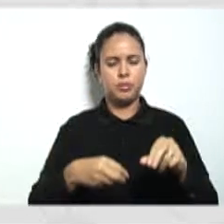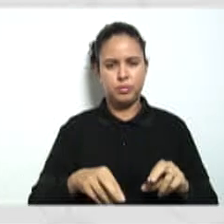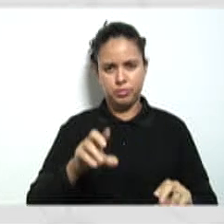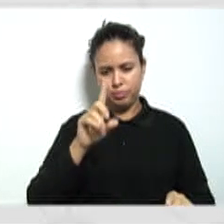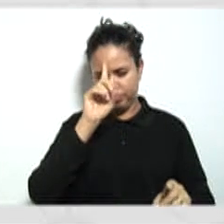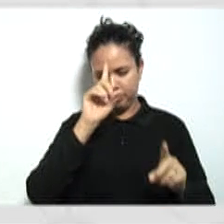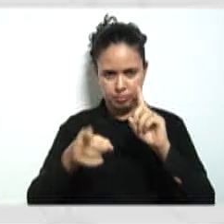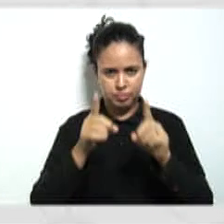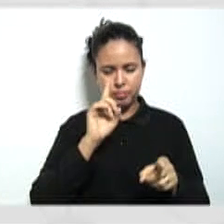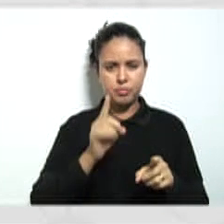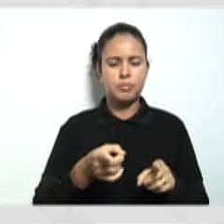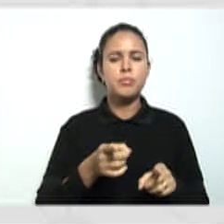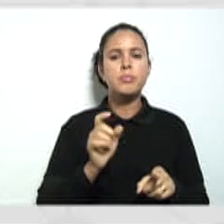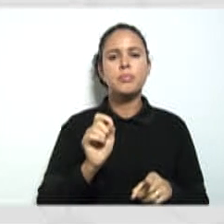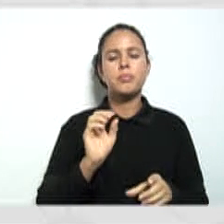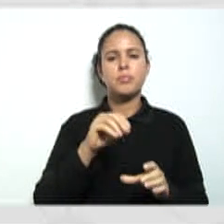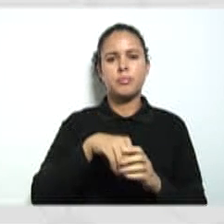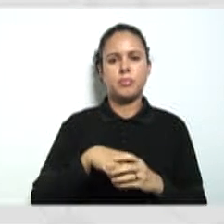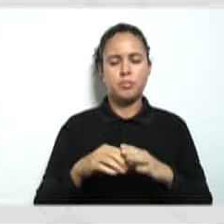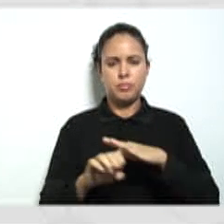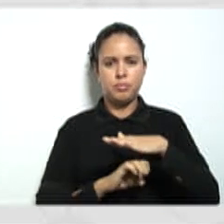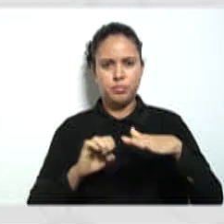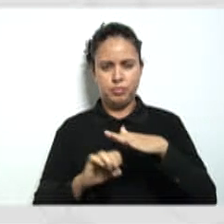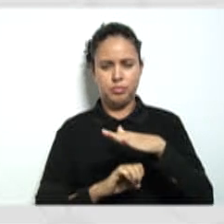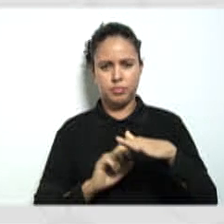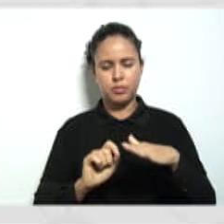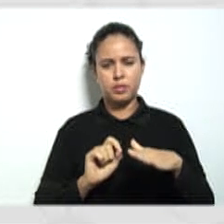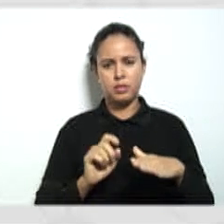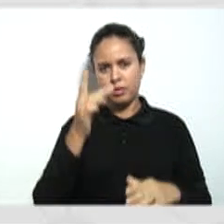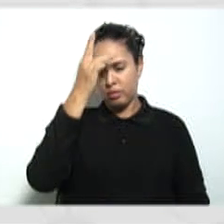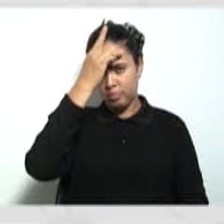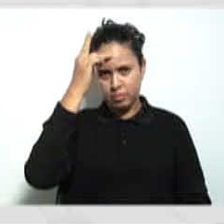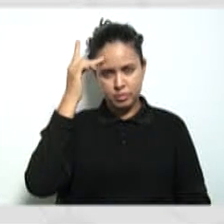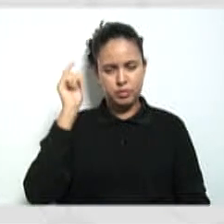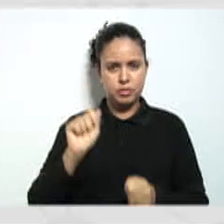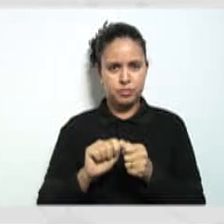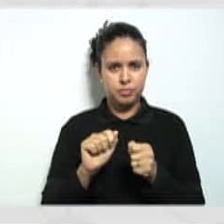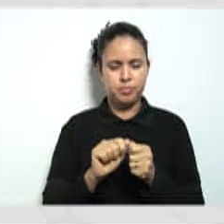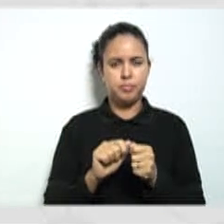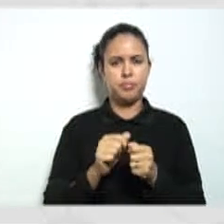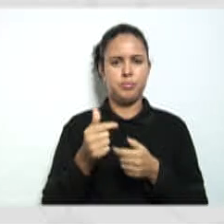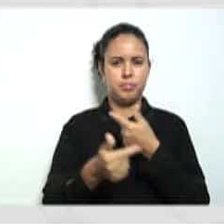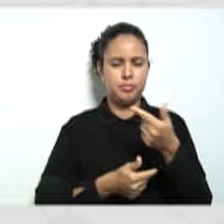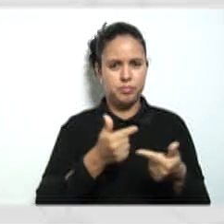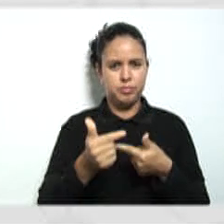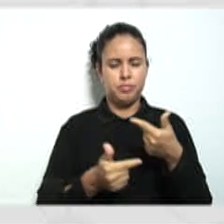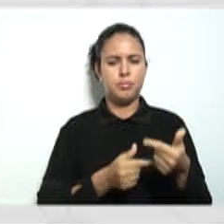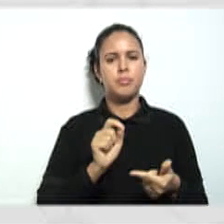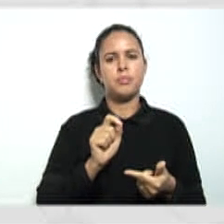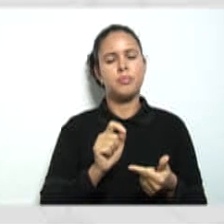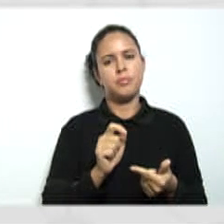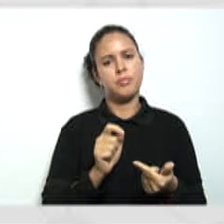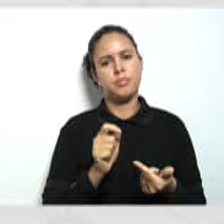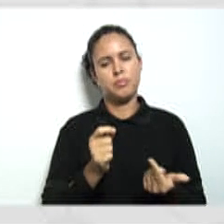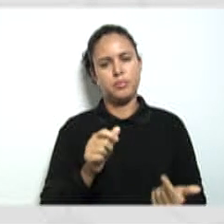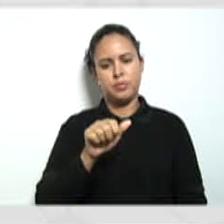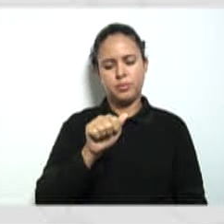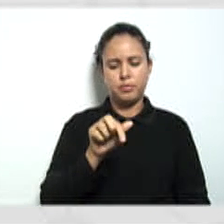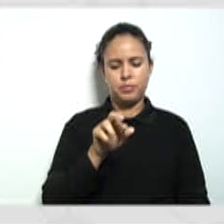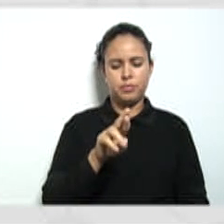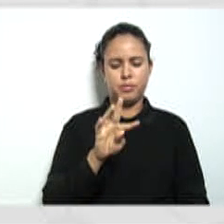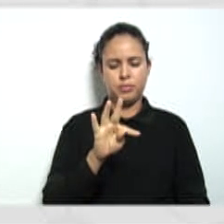de cooperativas de produção que a gente tem no Brasil é, por exemplo, as pessoas que fazem alguns trabalhos de artesanato e querem se organizar para fazer um trabalho mais padronizado